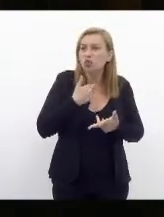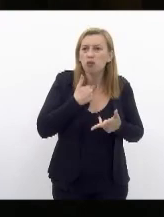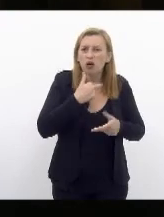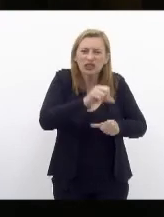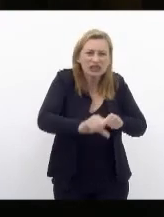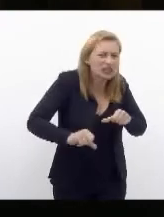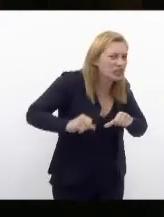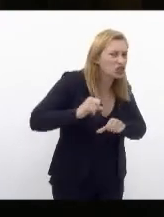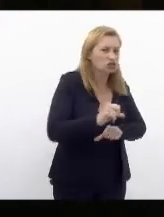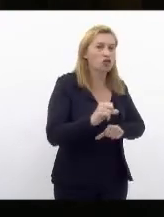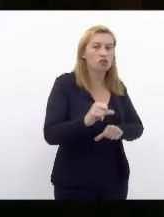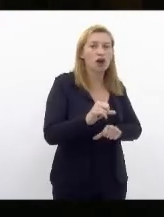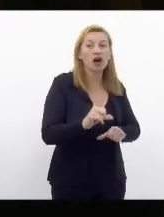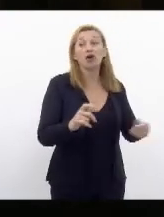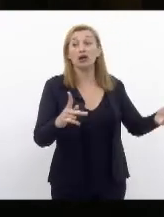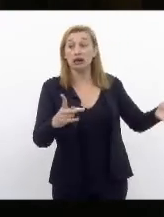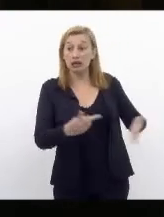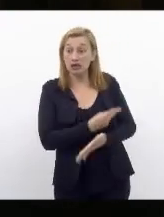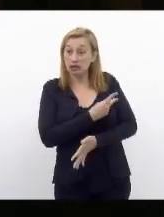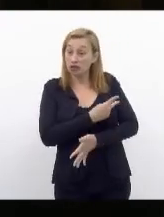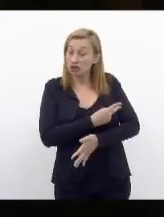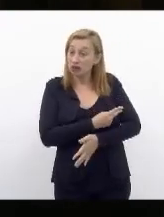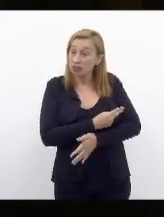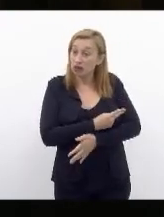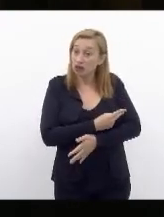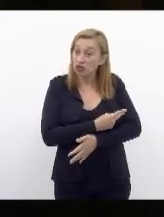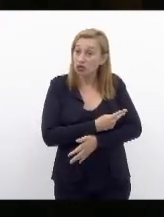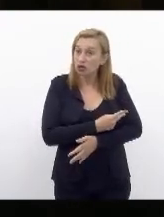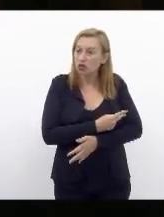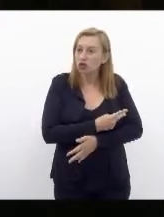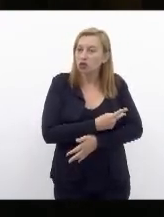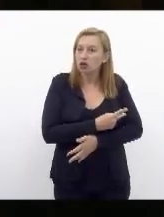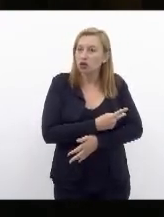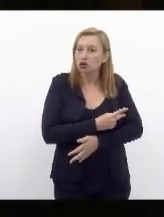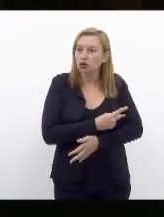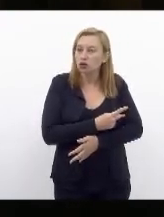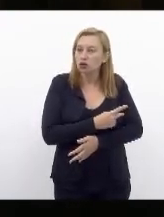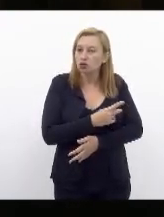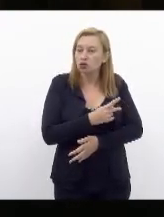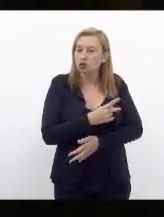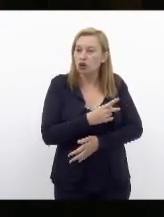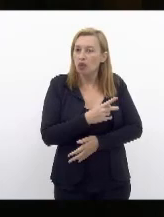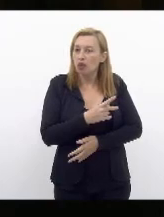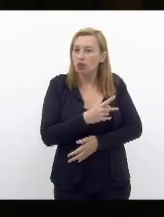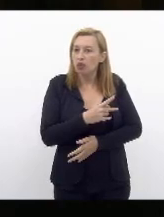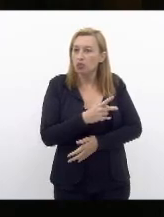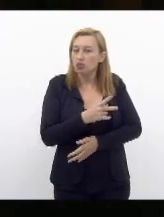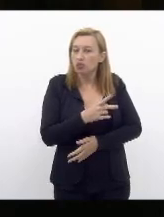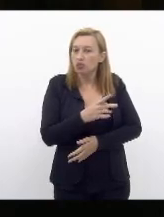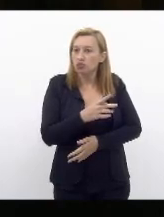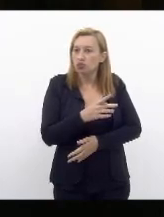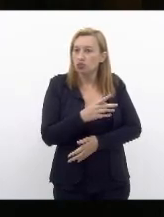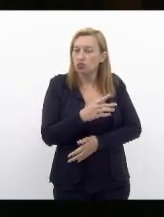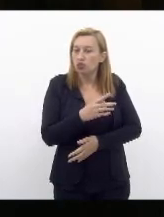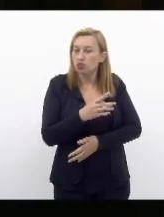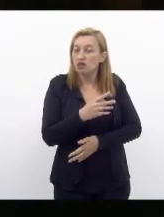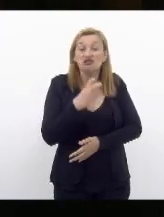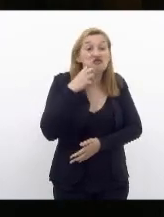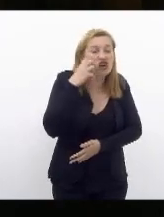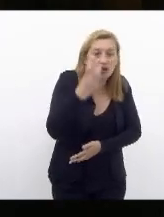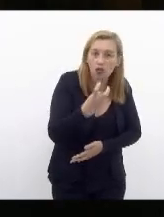transformar esse episódio num assassinato de reputação, não pode transformar